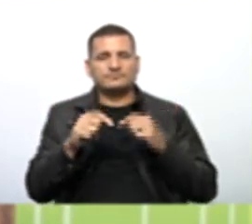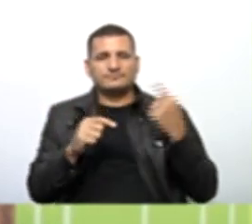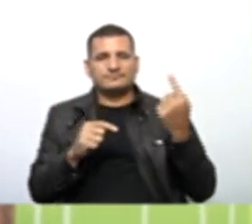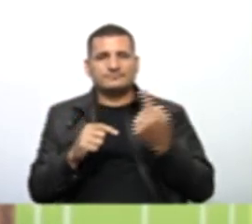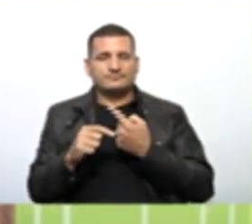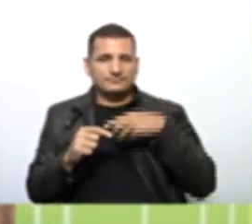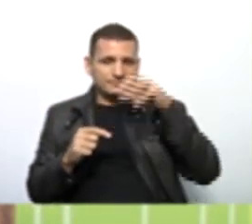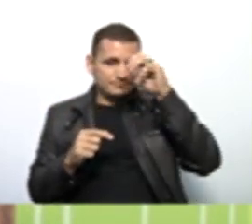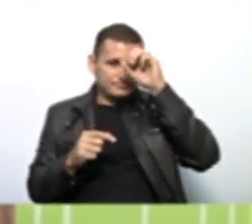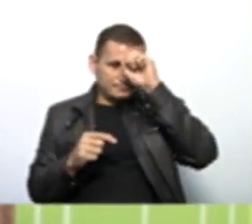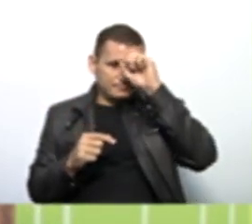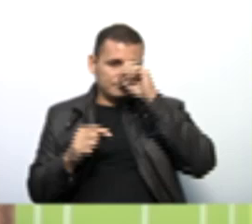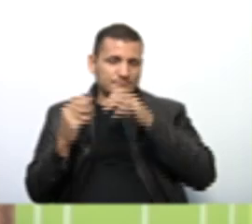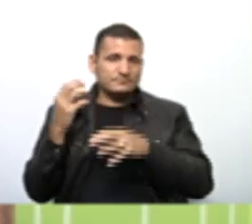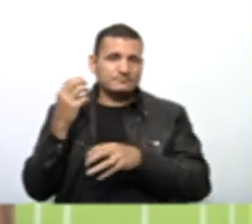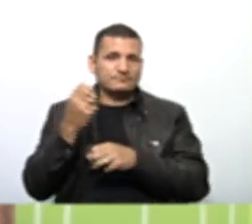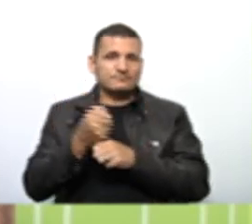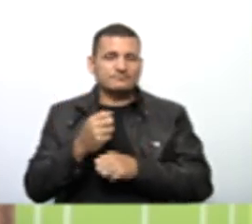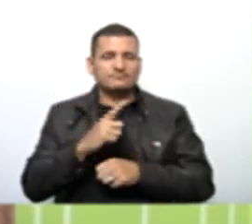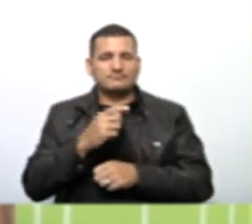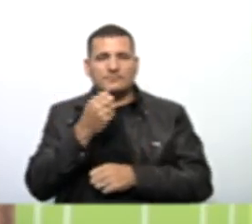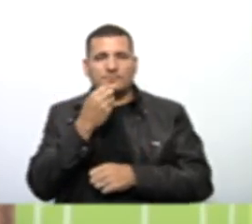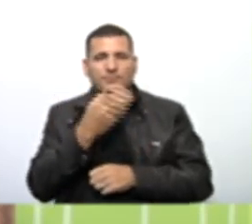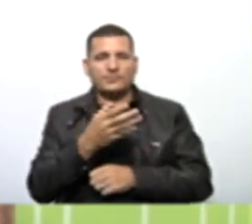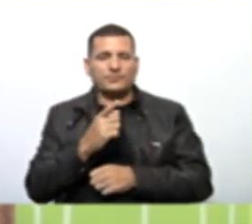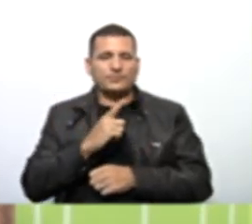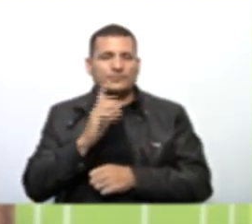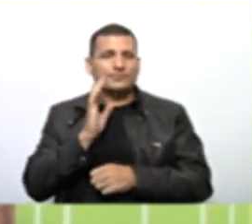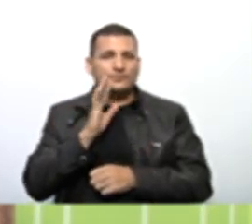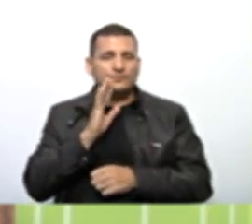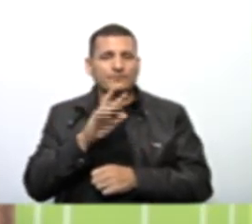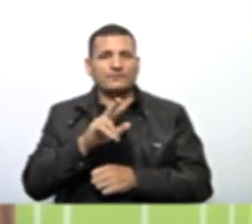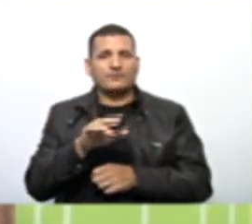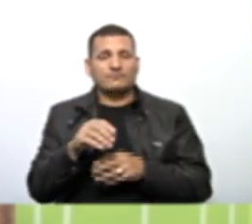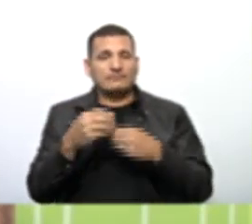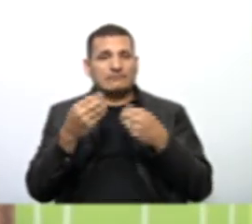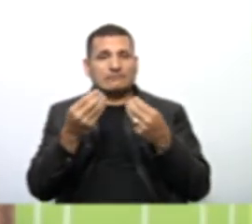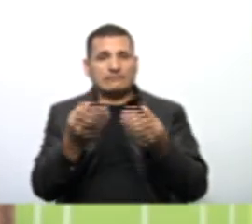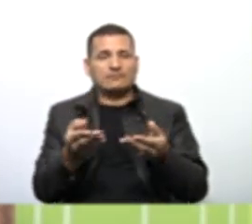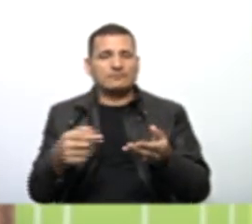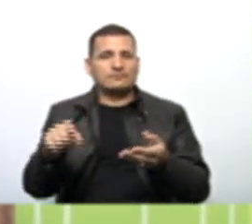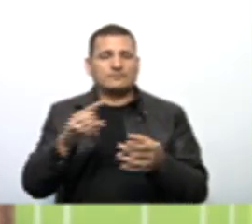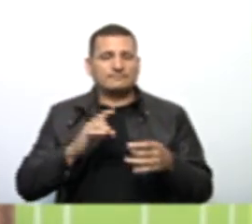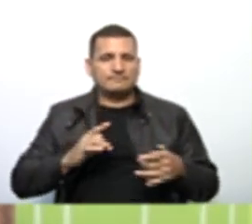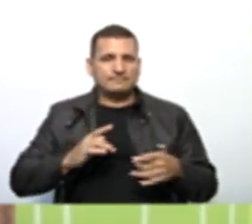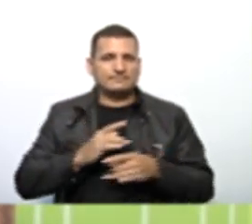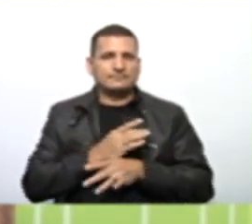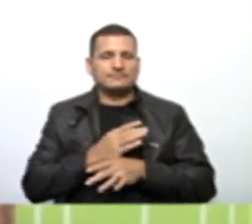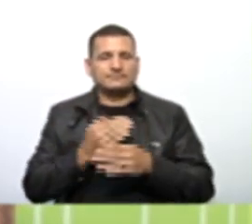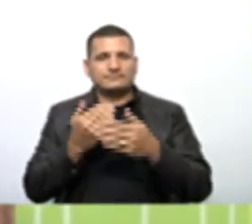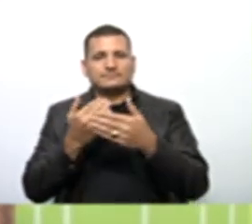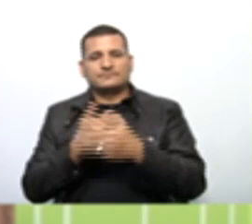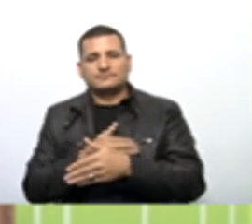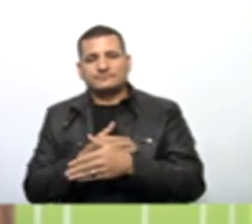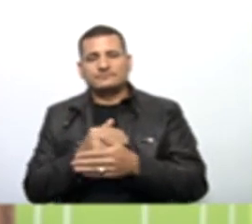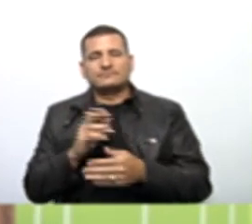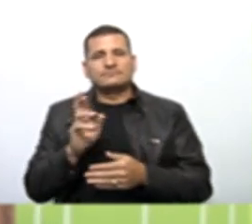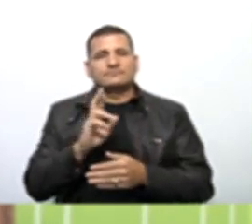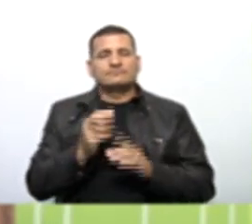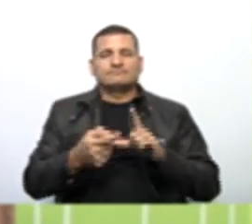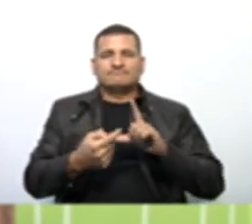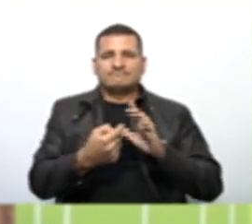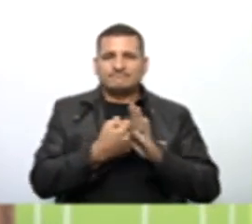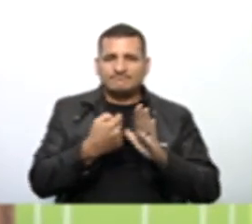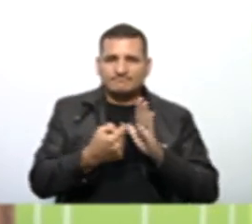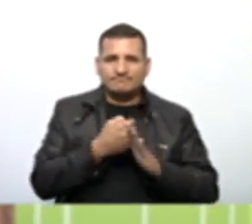né a revisão está muito bacana muito boa vai preparar a prova deixar banking estava participando está